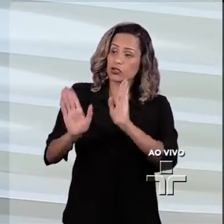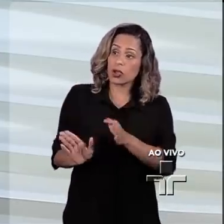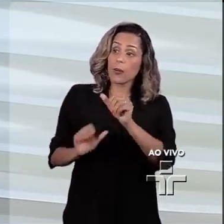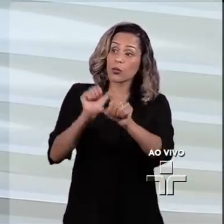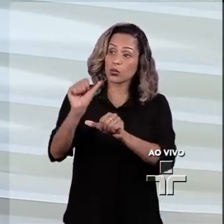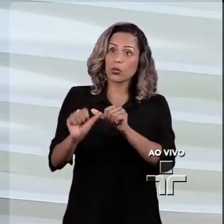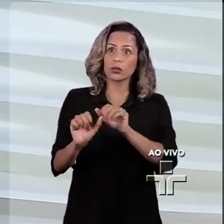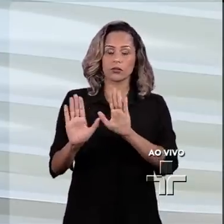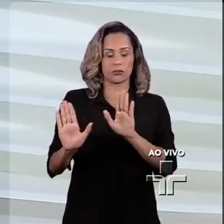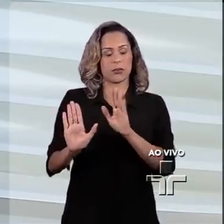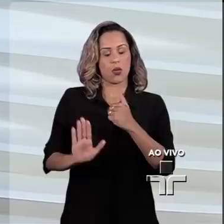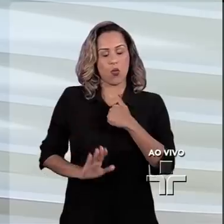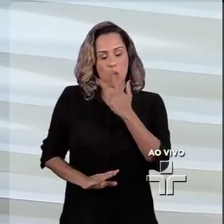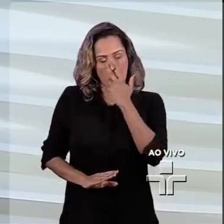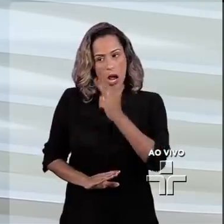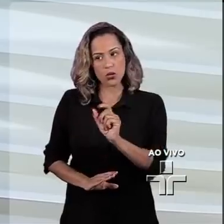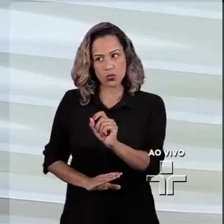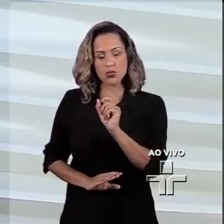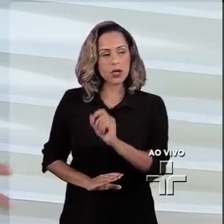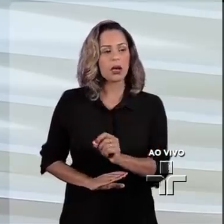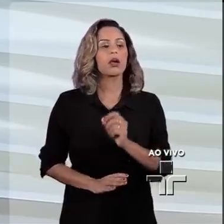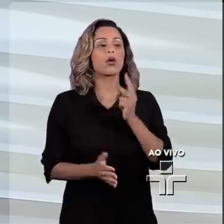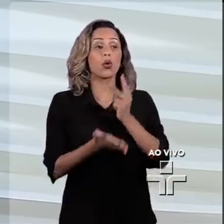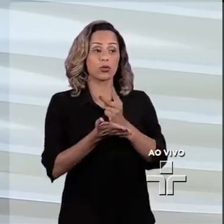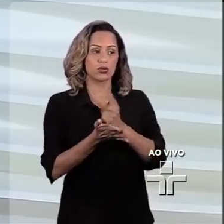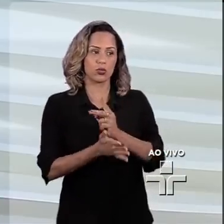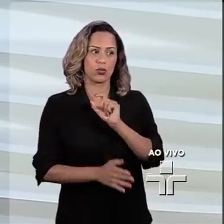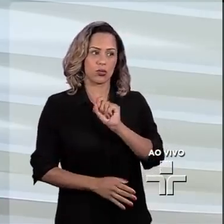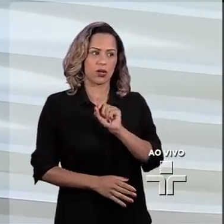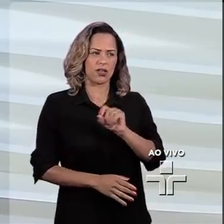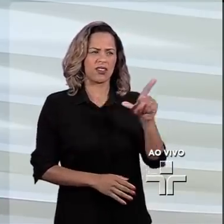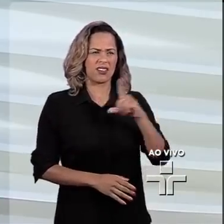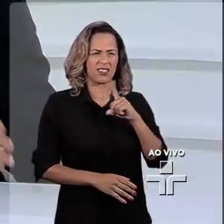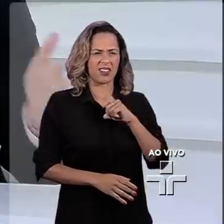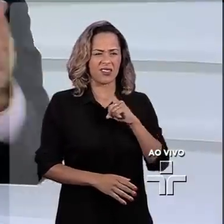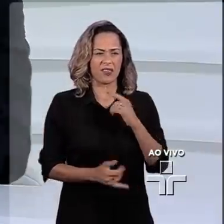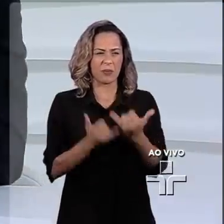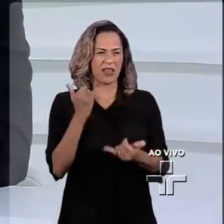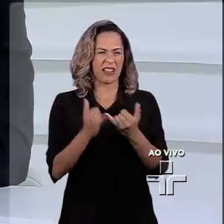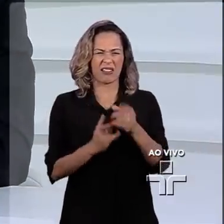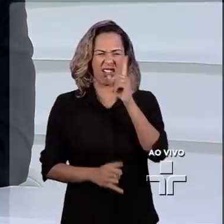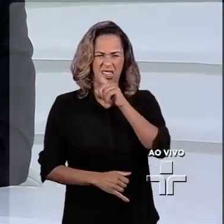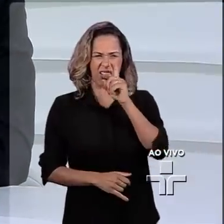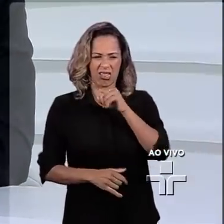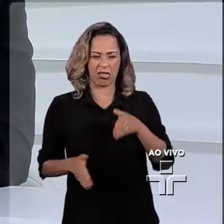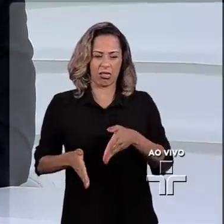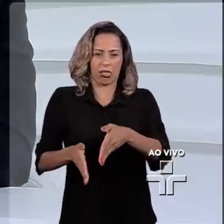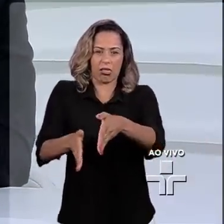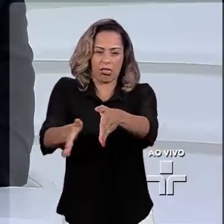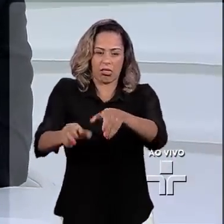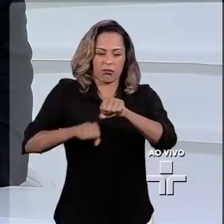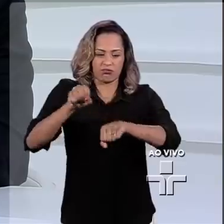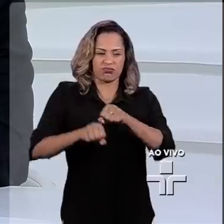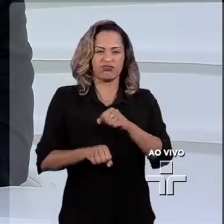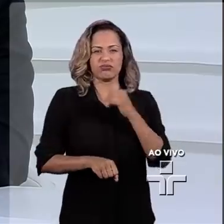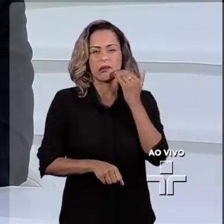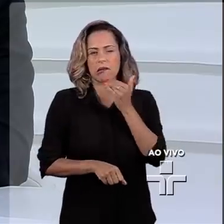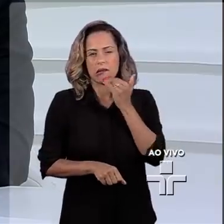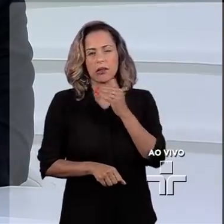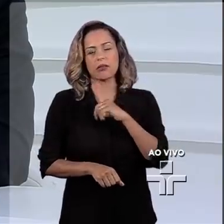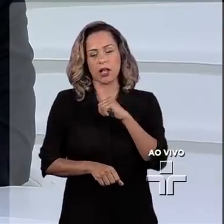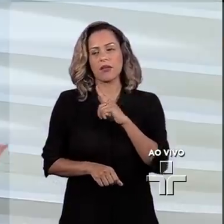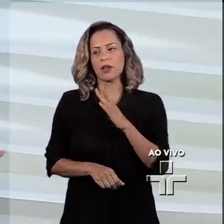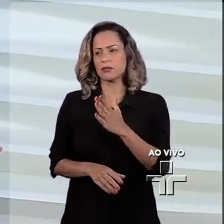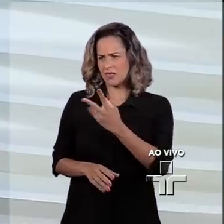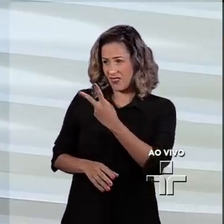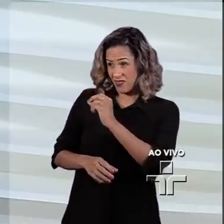continuo achando que elas foram feitas como se joga orégano em pizza, de forma aleatória. 20 anos de construção dessas 400